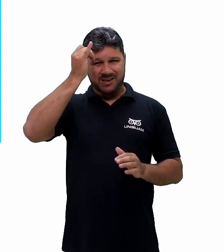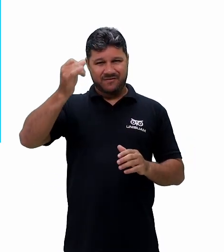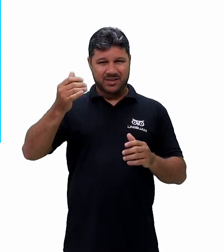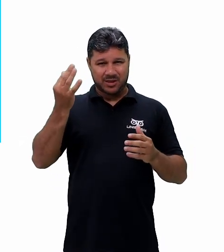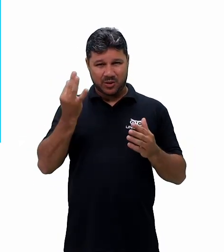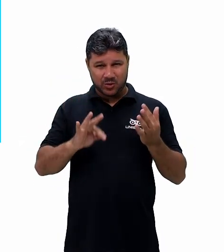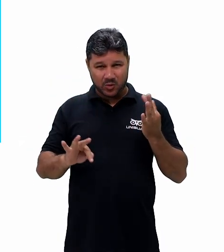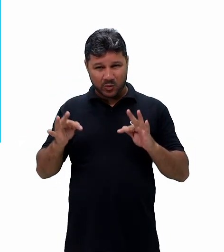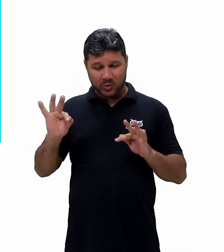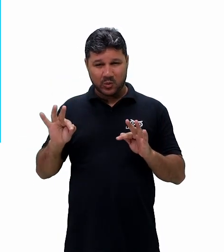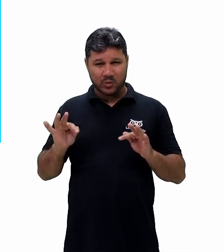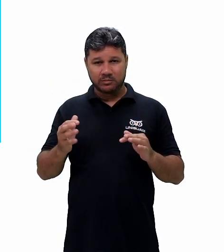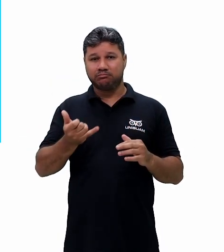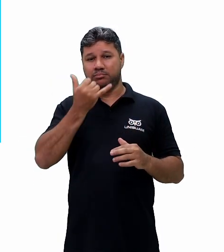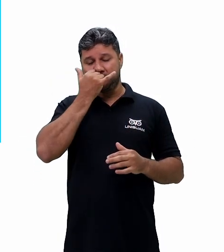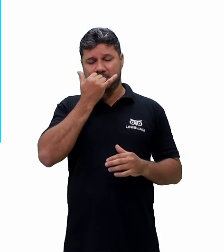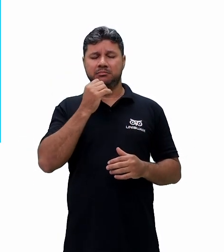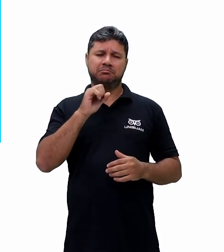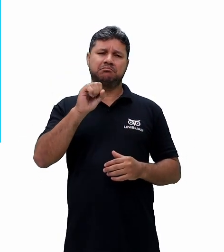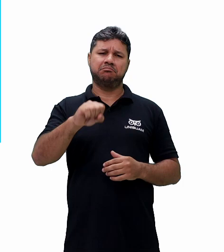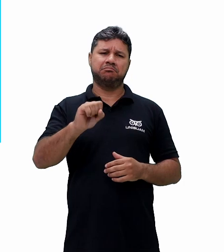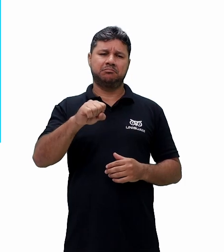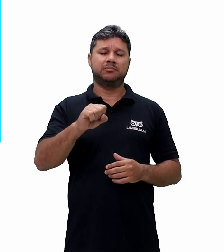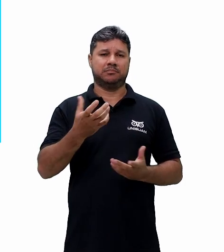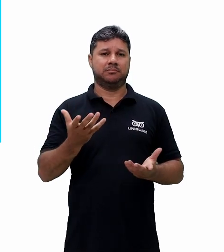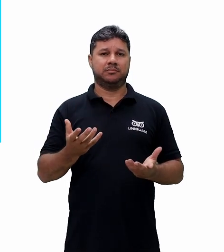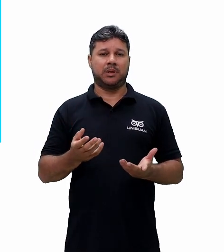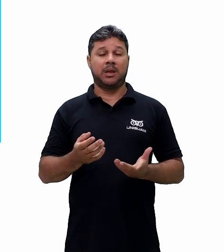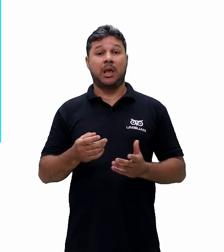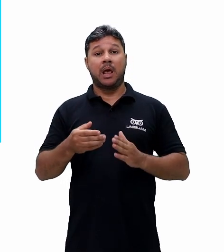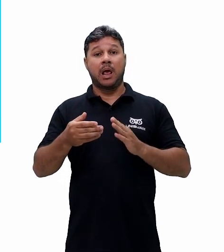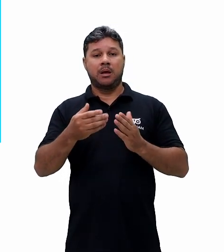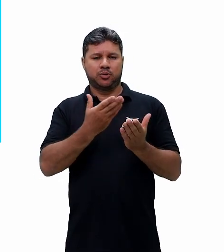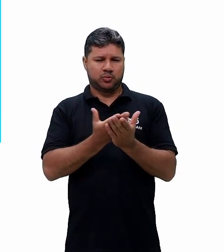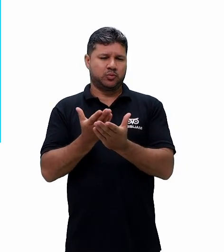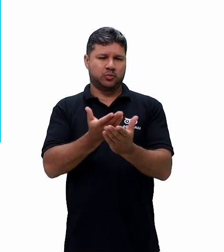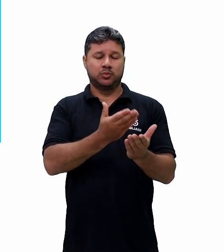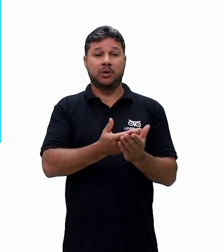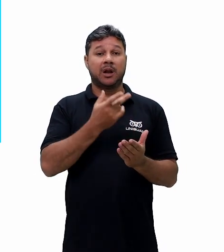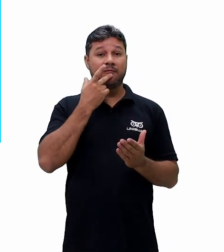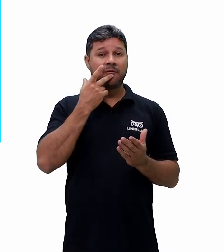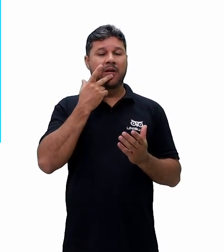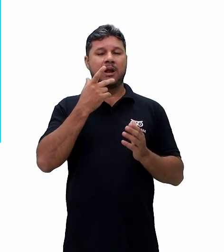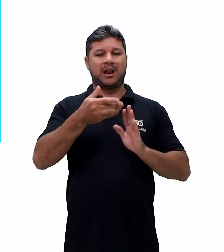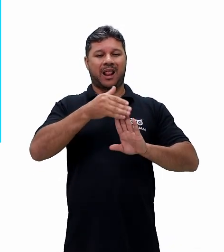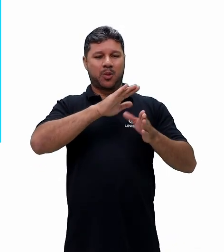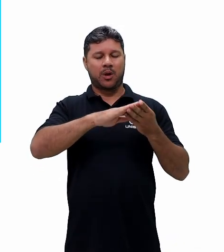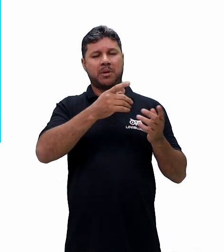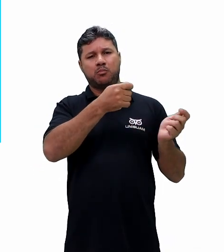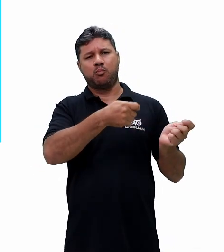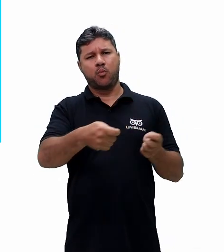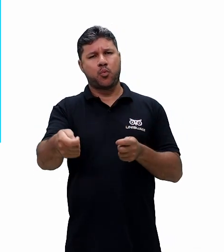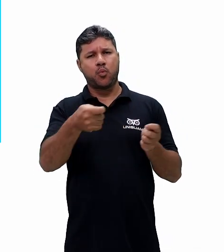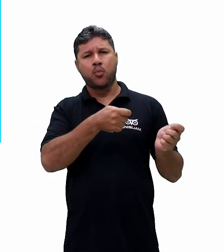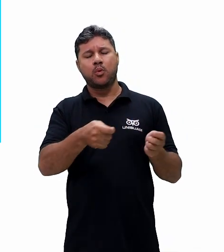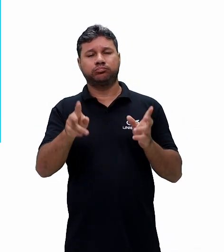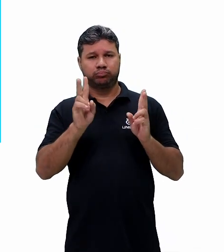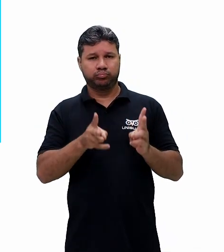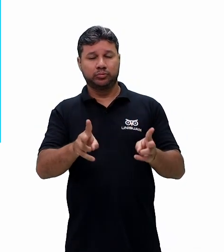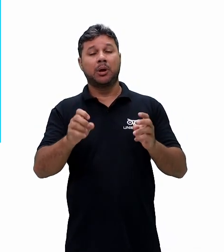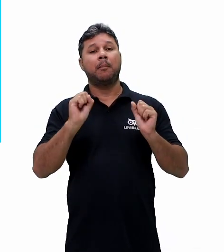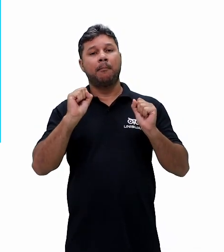Alongar previne lesões? Sim. Muitos estudos mostram que o alongamento de forma